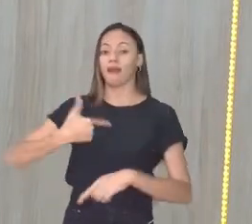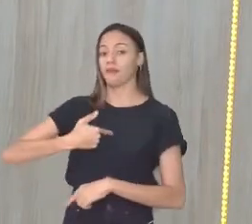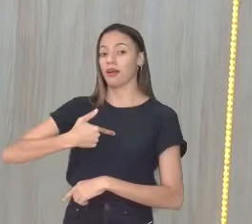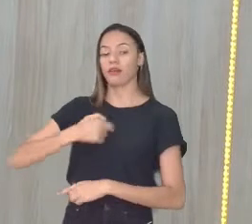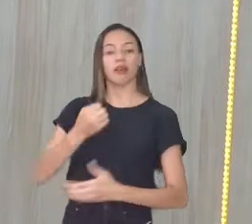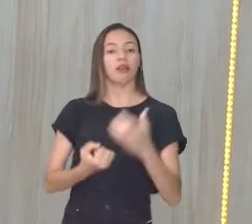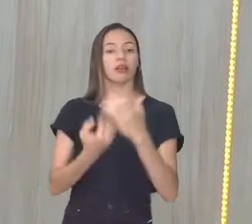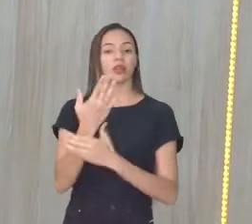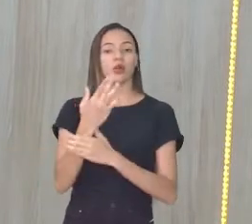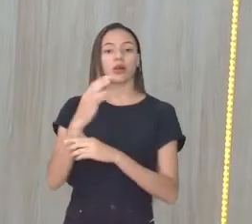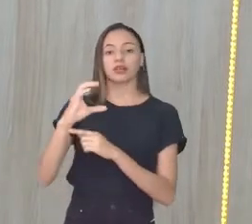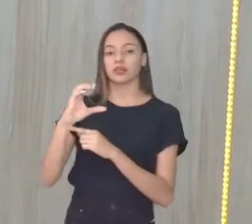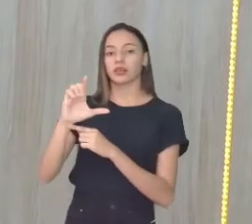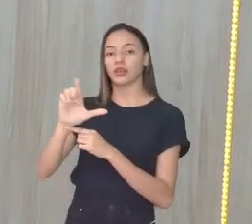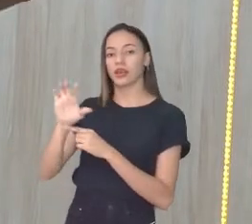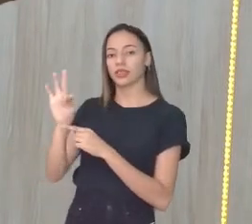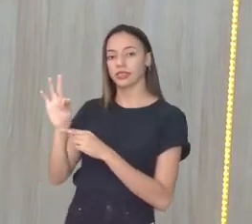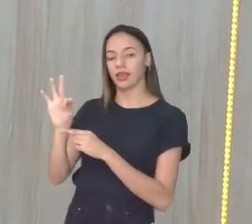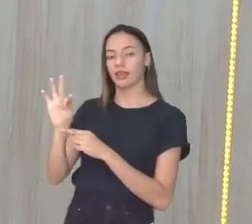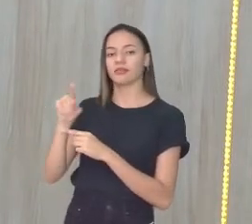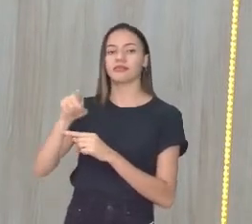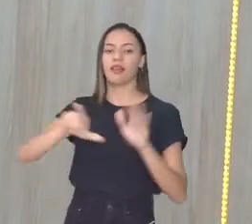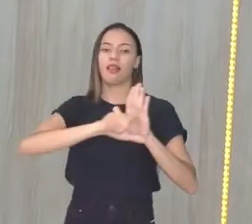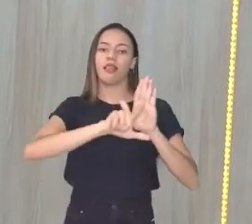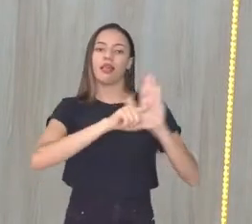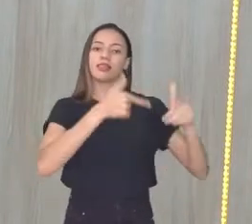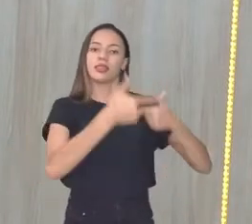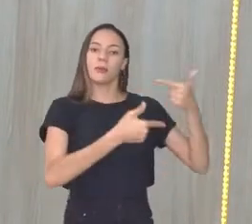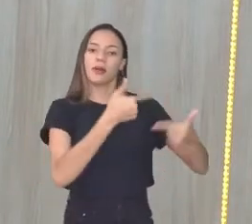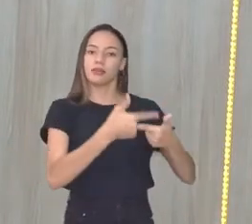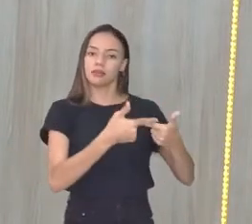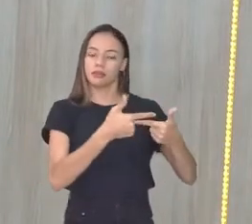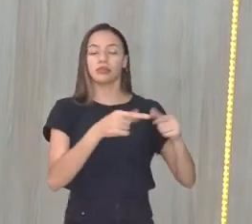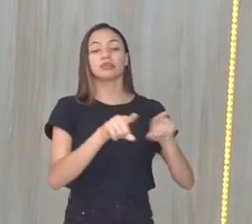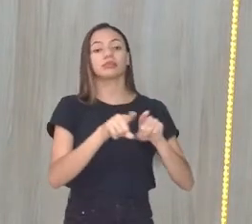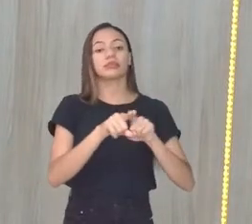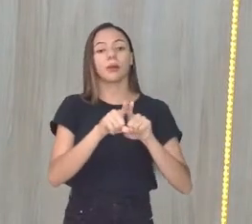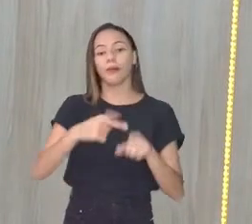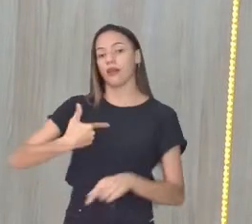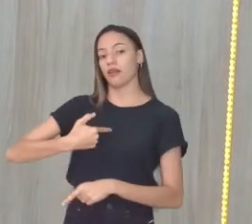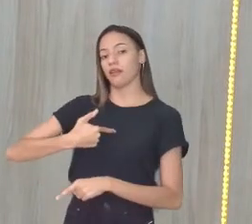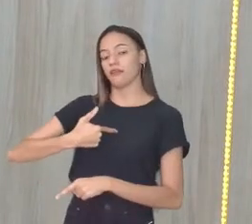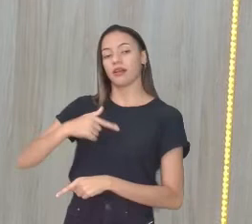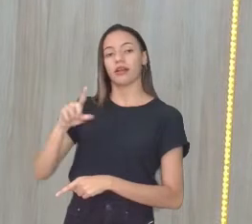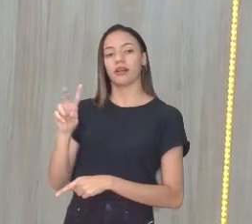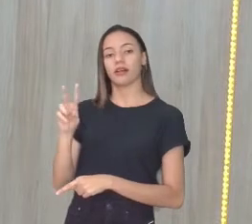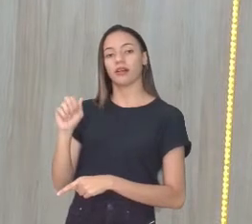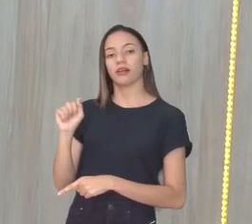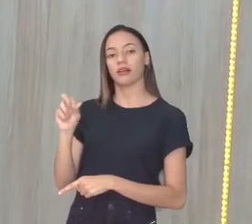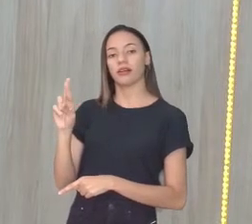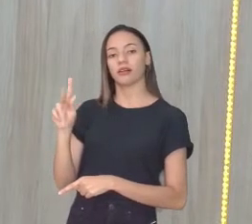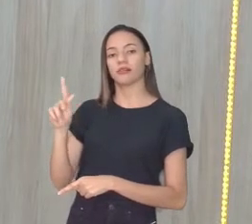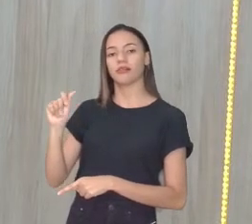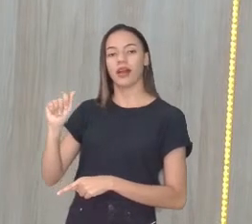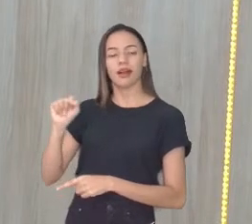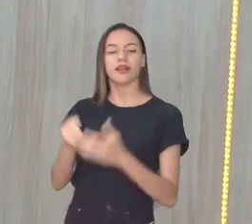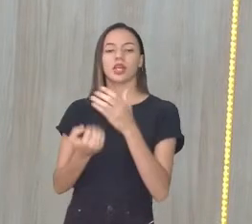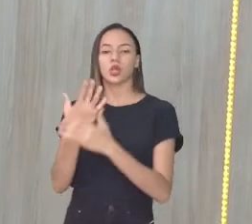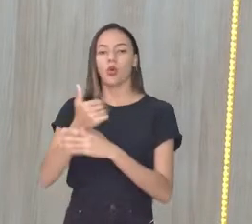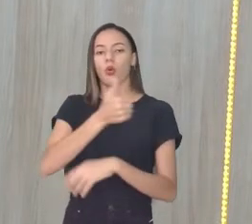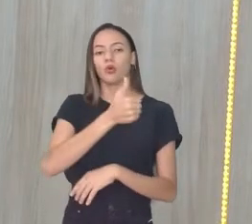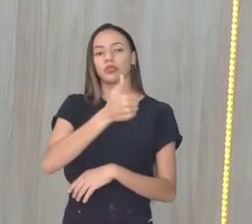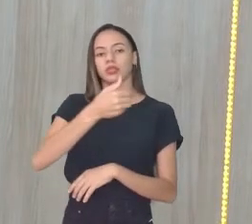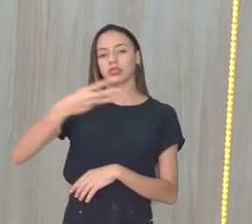né, que é a consolidação das leis trabalhistas, né? Ele cria a questão de várias situações, como o 13º,